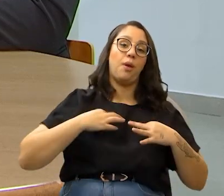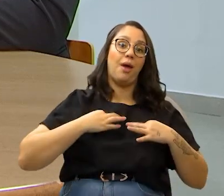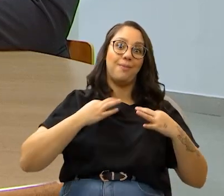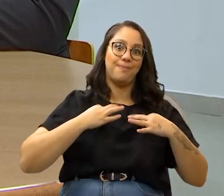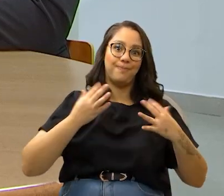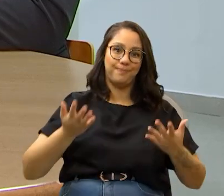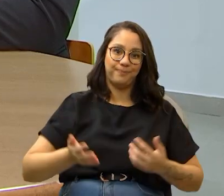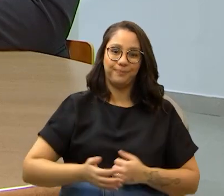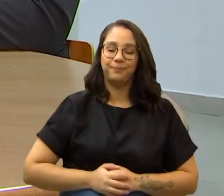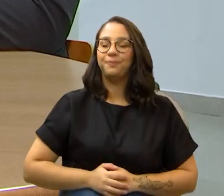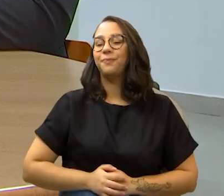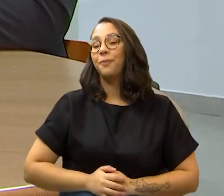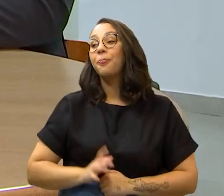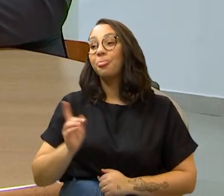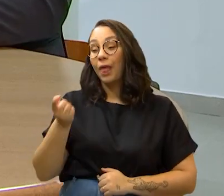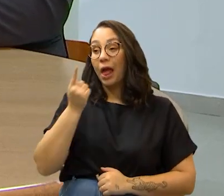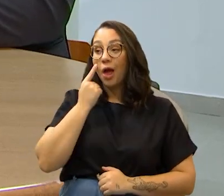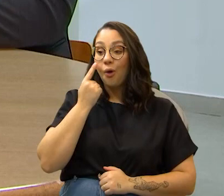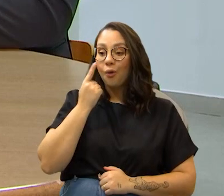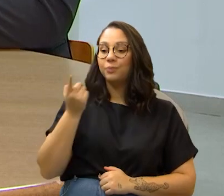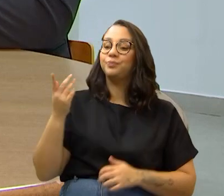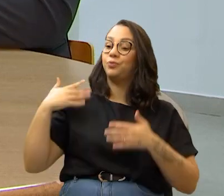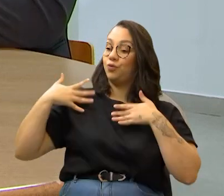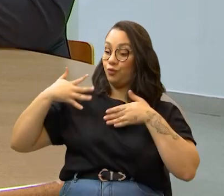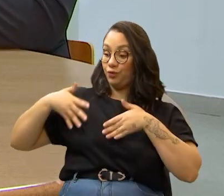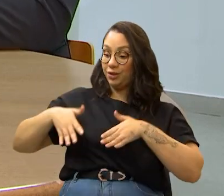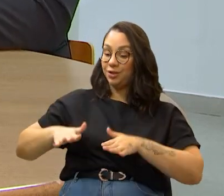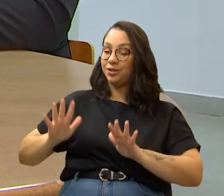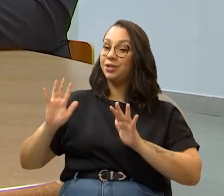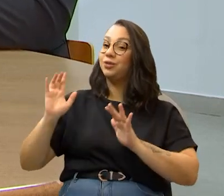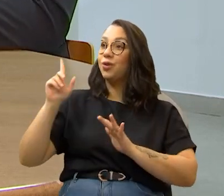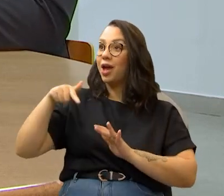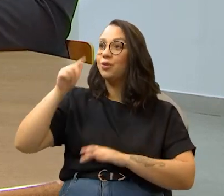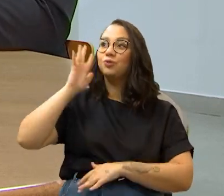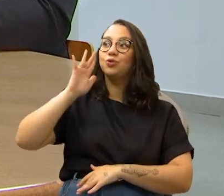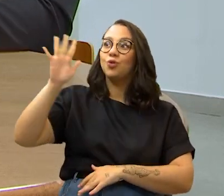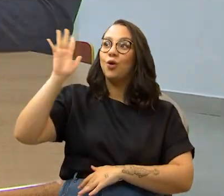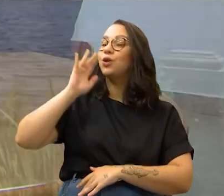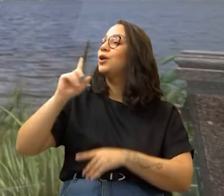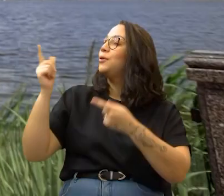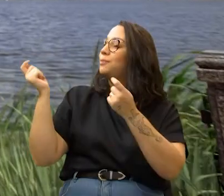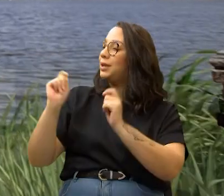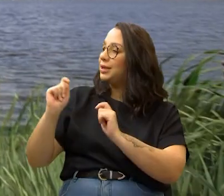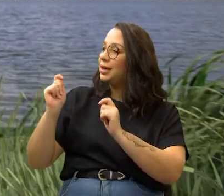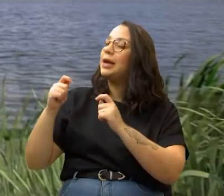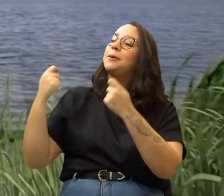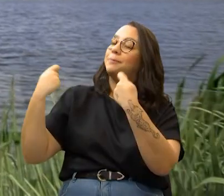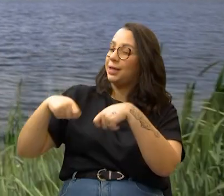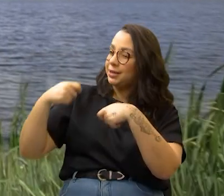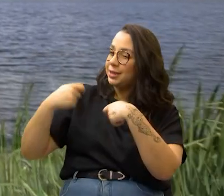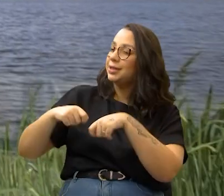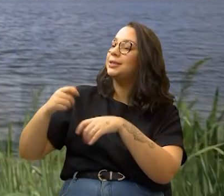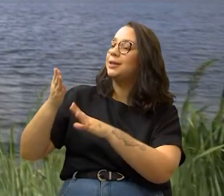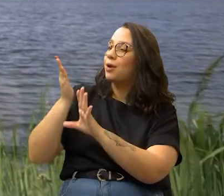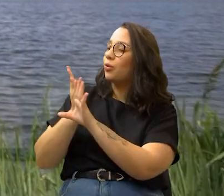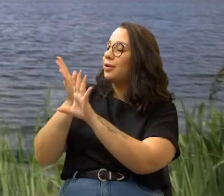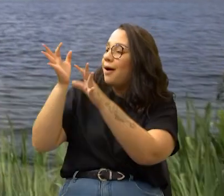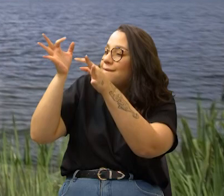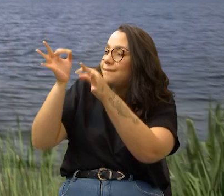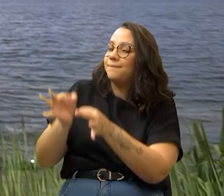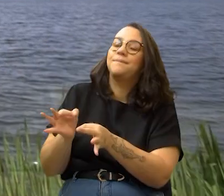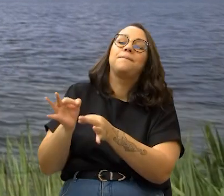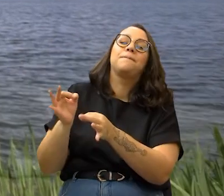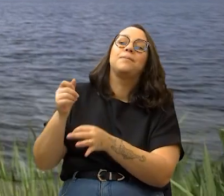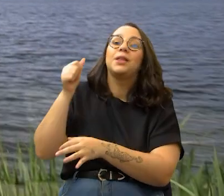de adquirir esse bem? Olha, o vestido é um sonho e ele tem que ser atingido da forma que a noiva